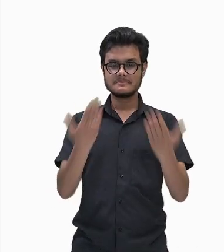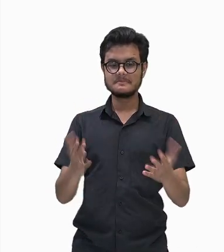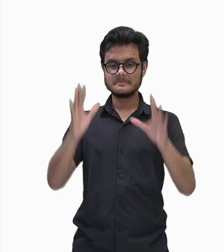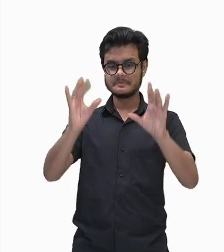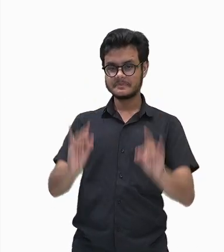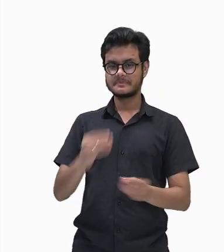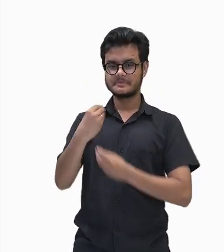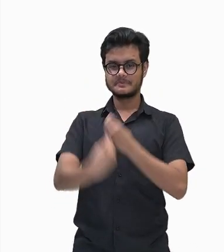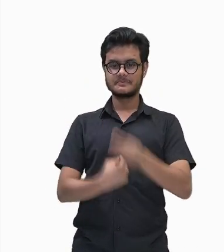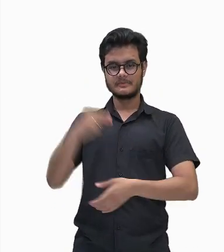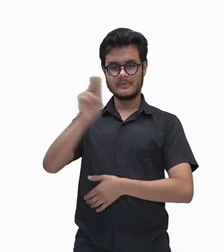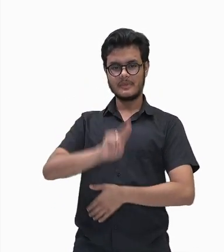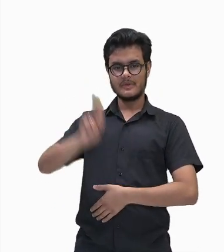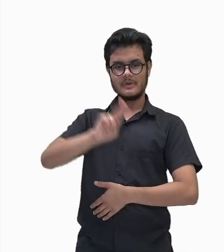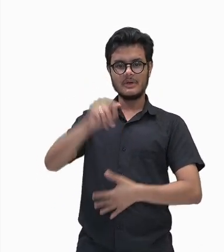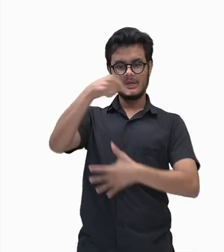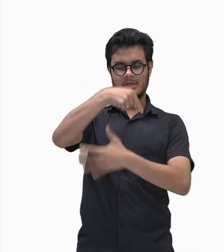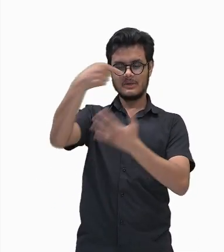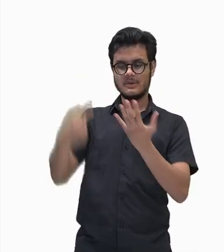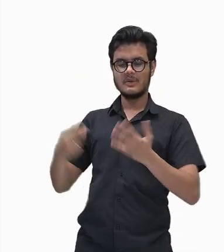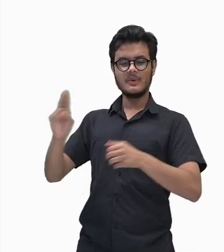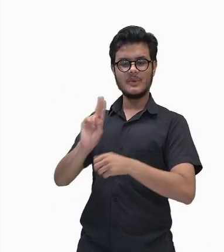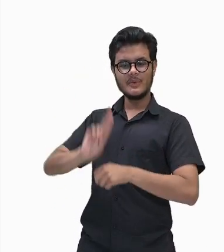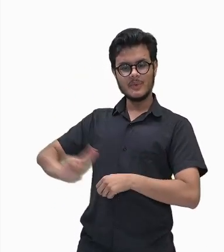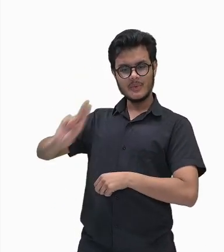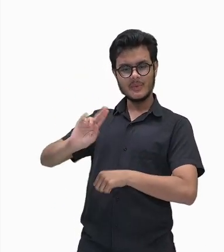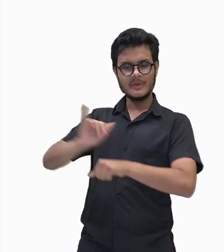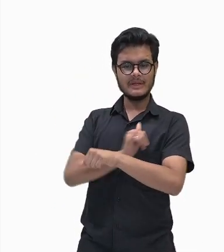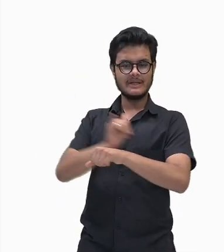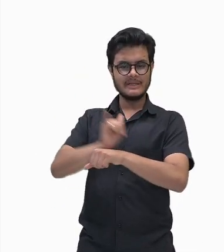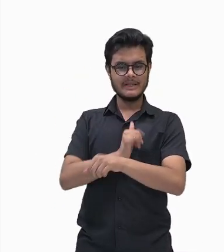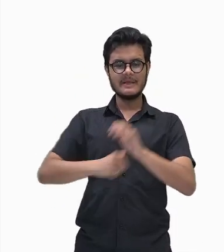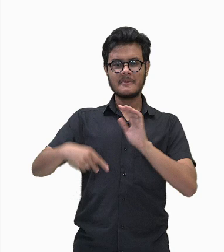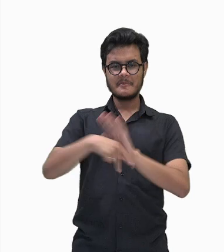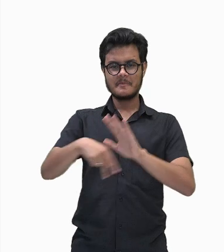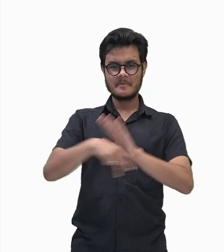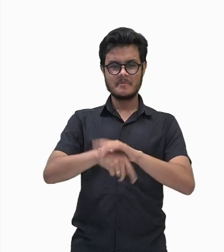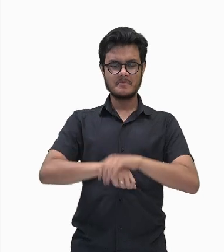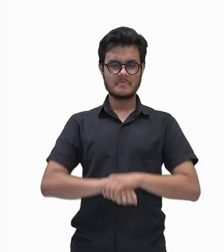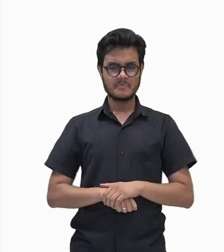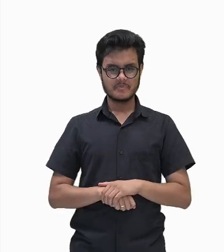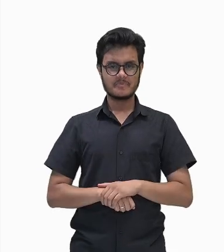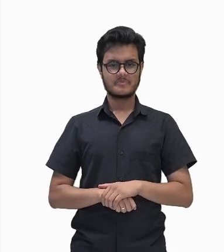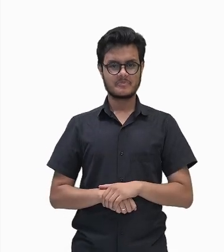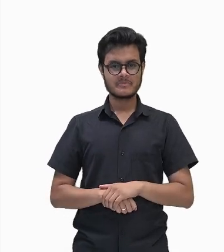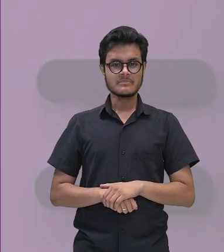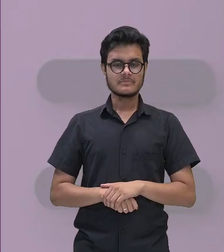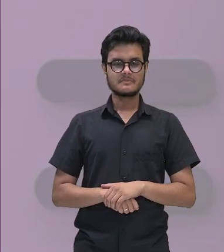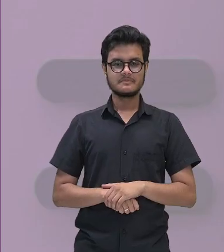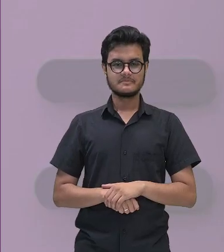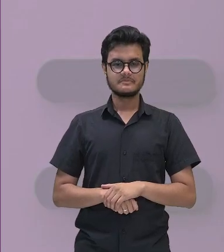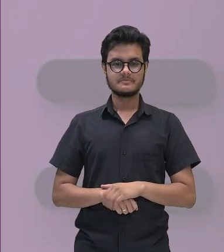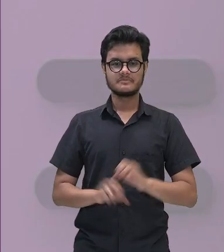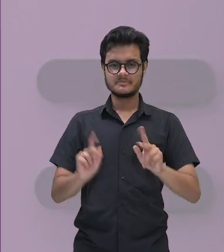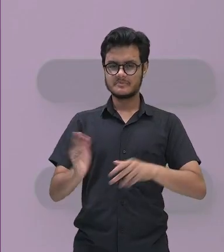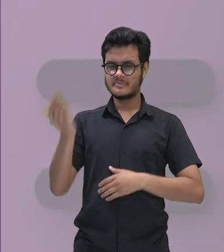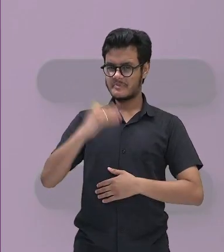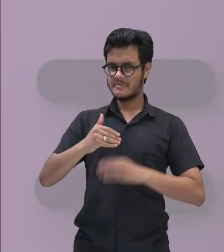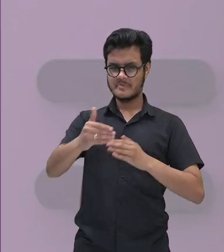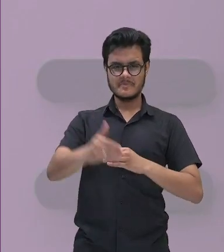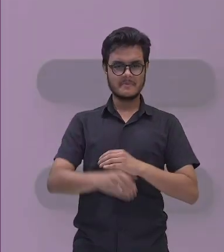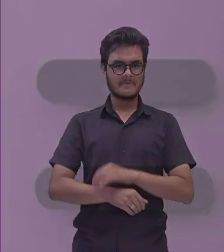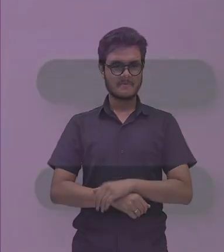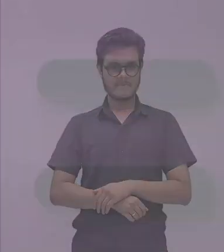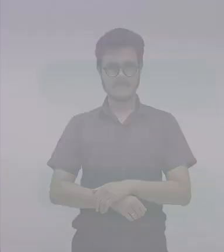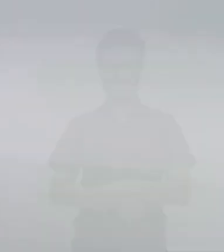detalhamento resolução e elaboração de problemas utilizando o princípio fundamental da contagem Então vamos pra